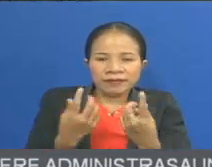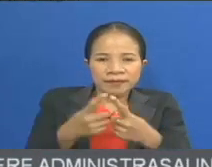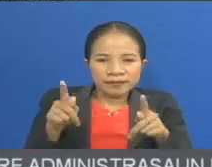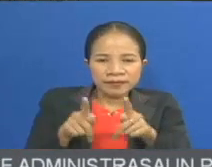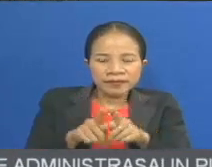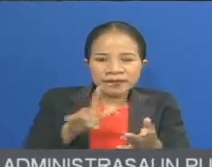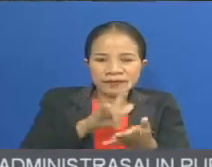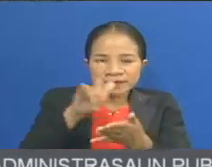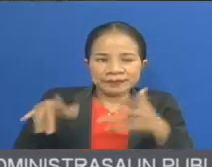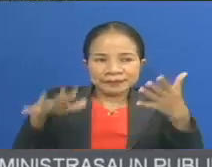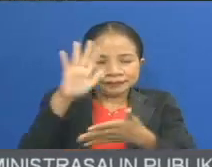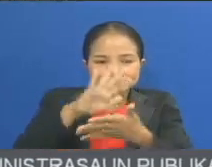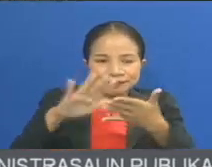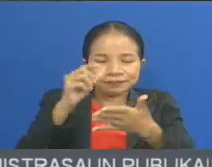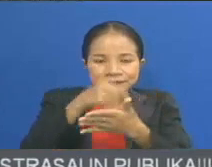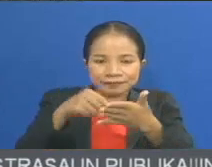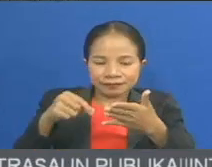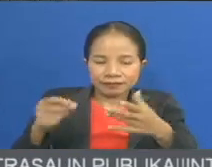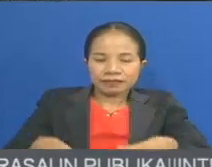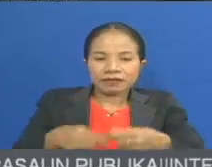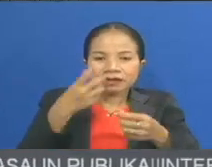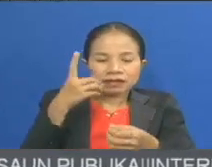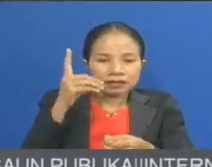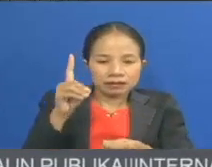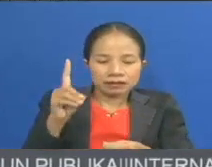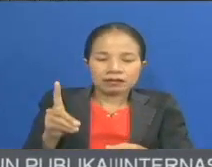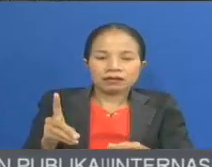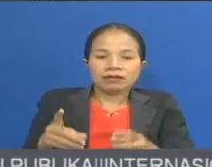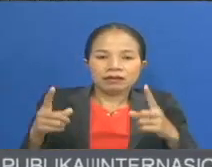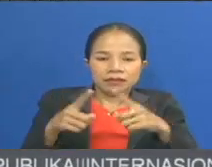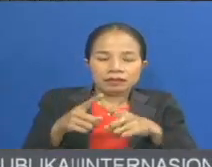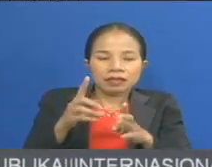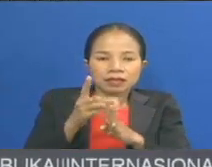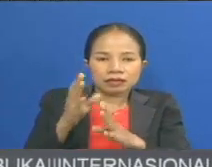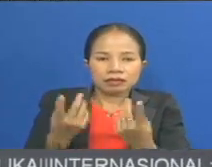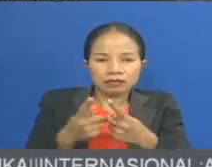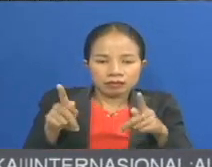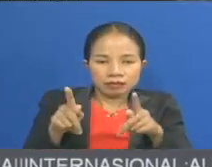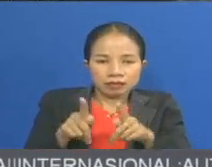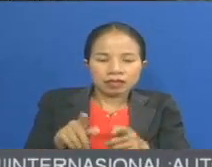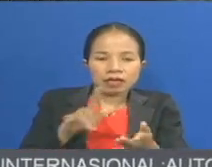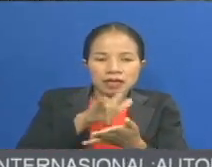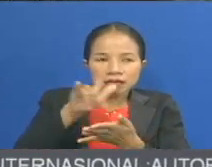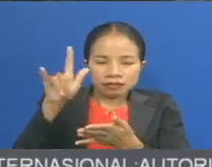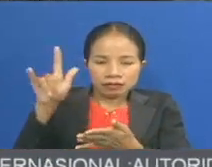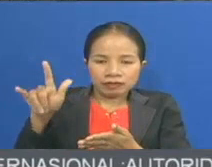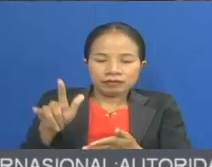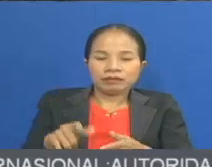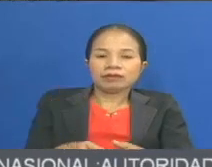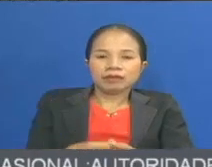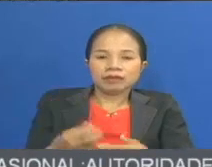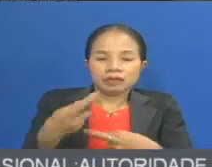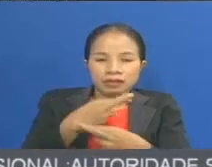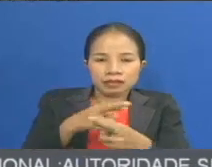Liu Husti cerimônia assina no entrega declaração benefício. Ba, diretor empresa Aerodili, Lourenço de Oliveira, e a Salão